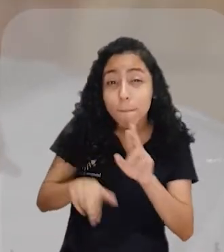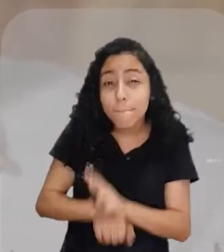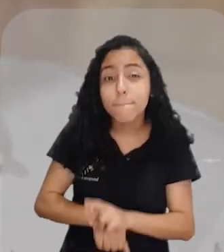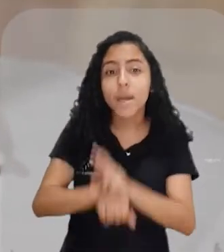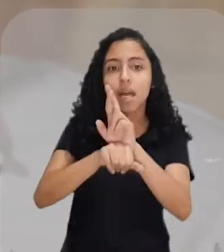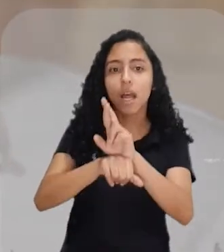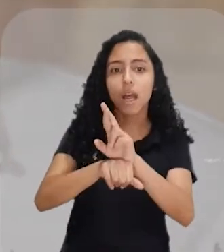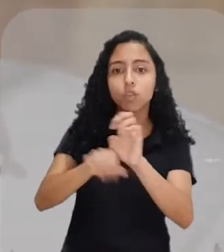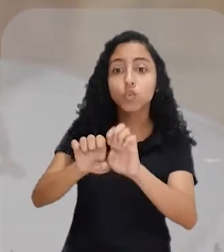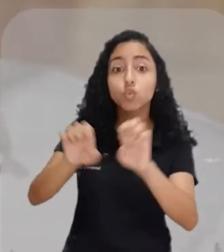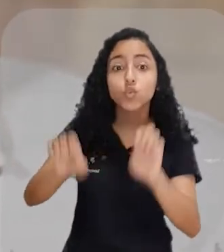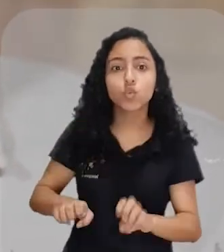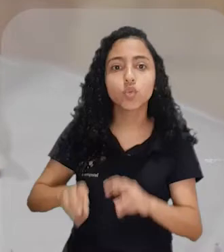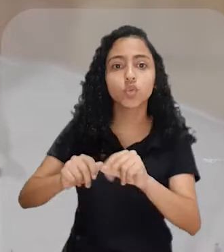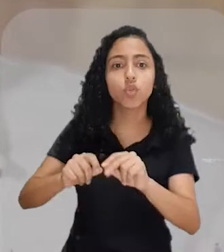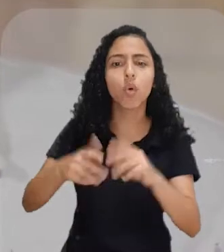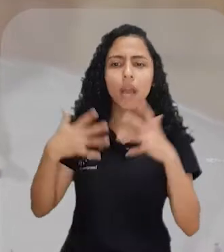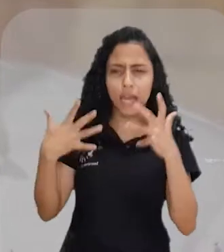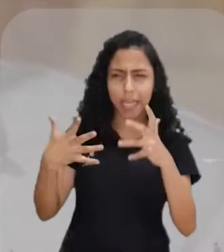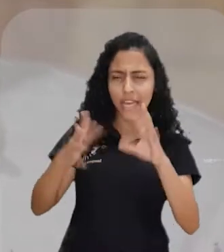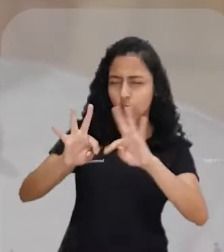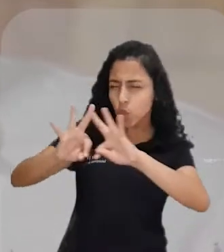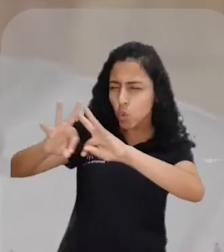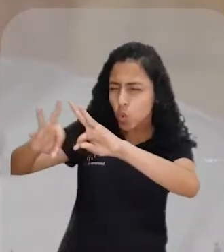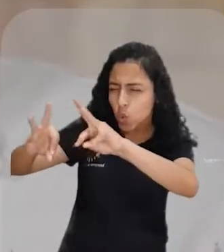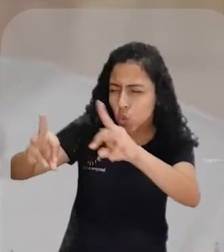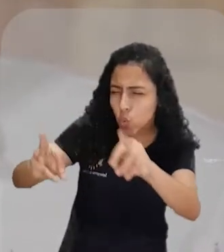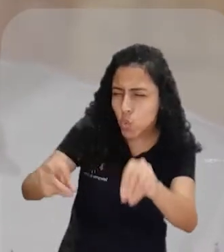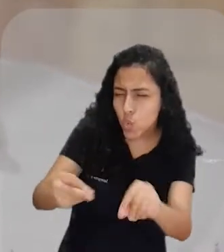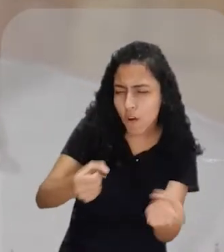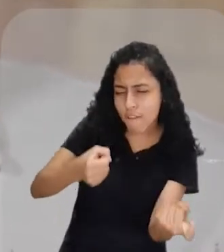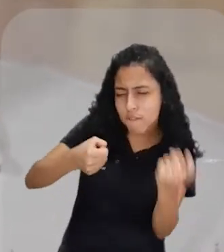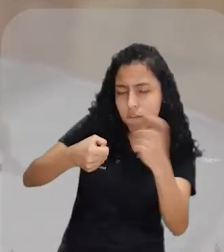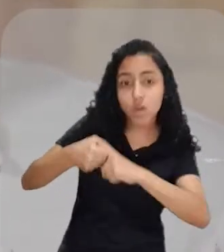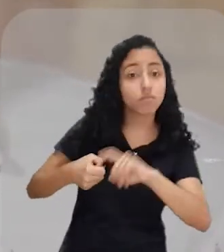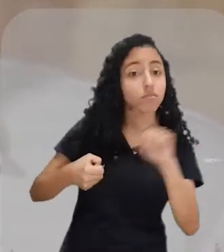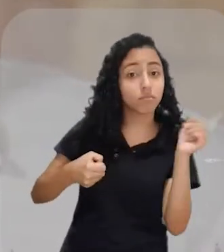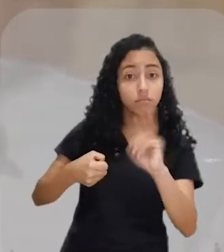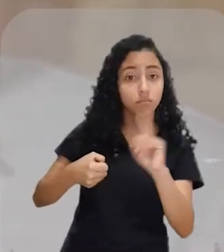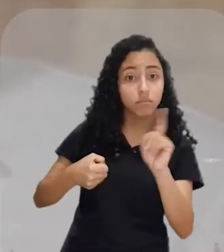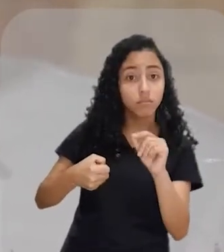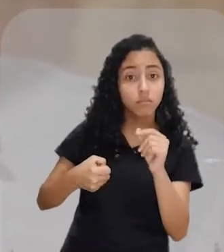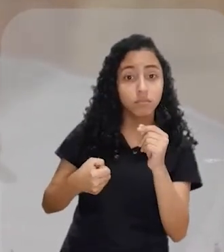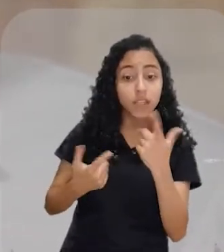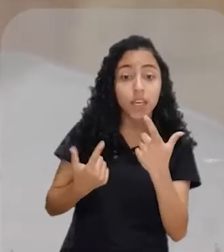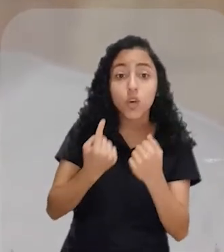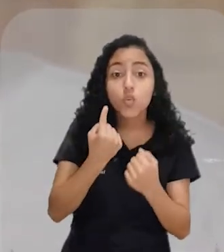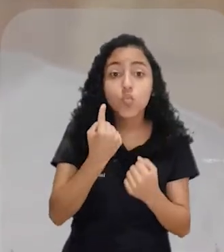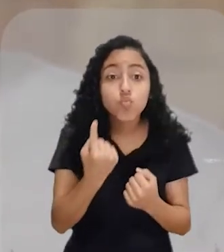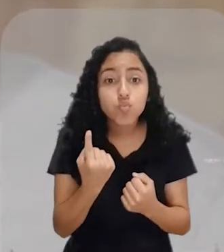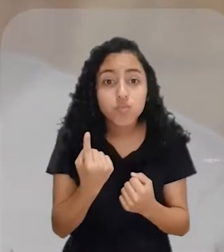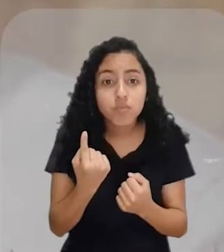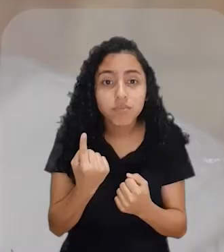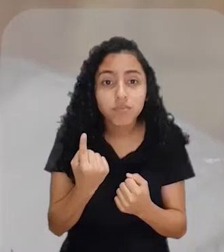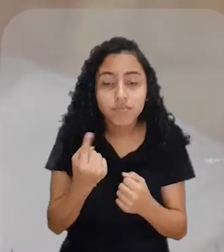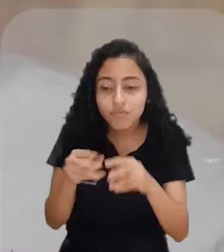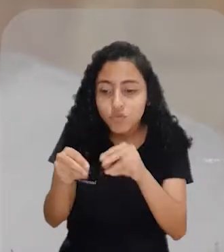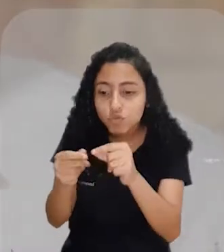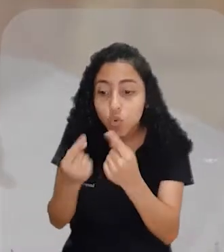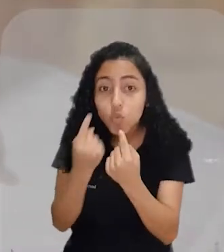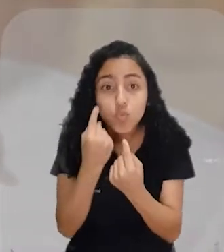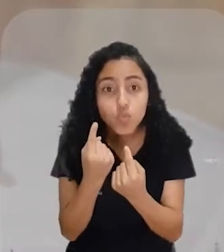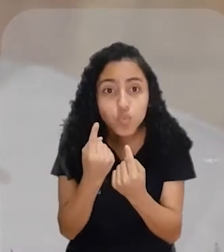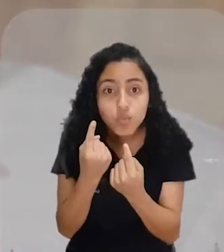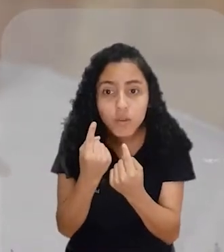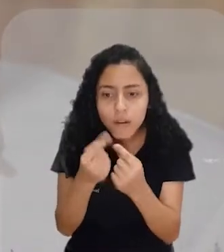quer recuperar a estrutura daquele solo. Ele não quer recuperar todo aquele ecossistema, ele quer recuperar o carbono orgânico no solo,